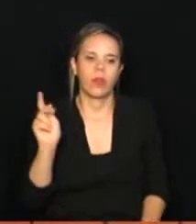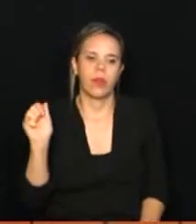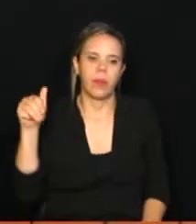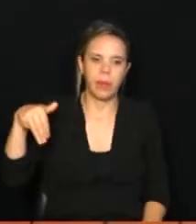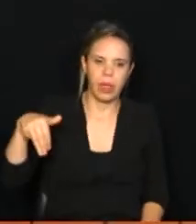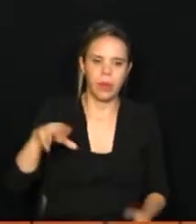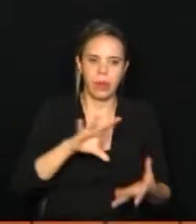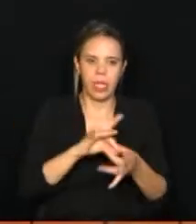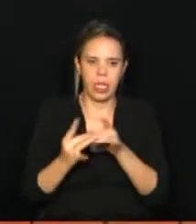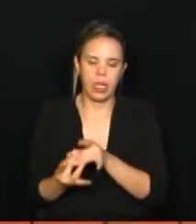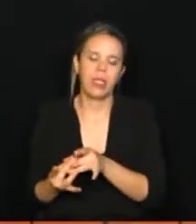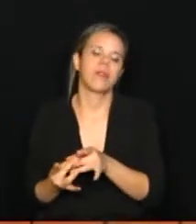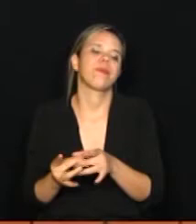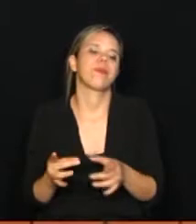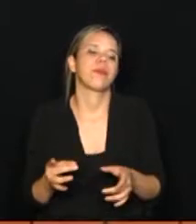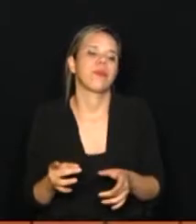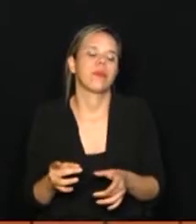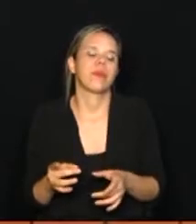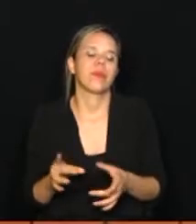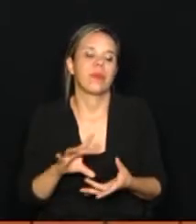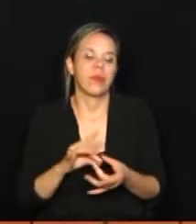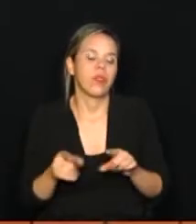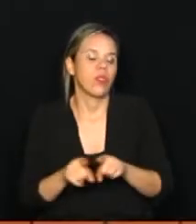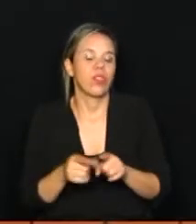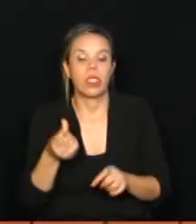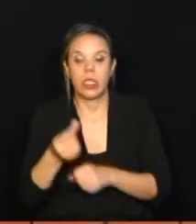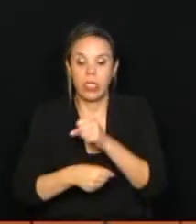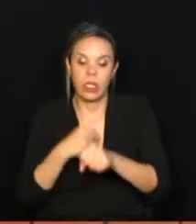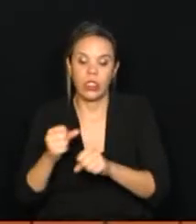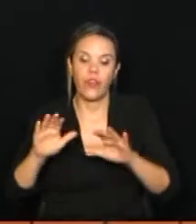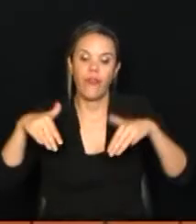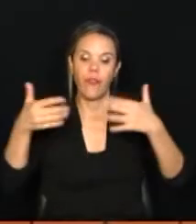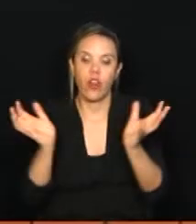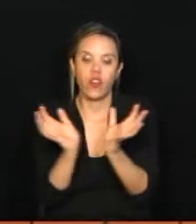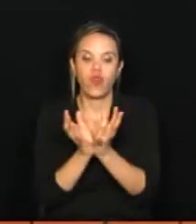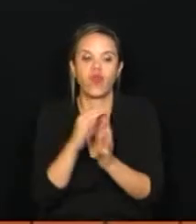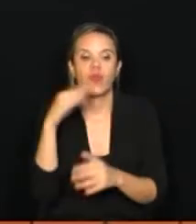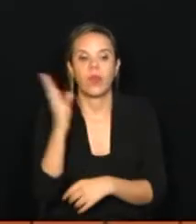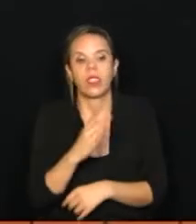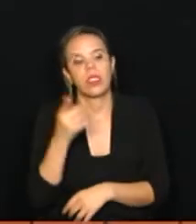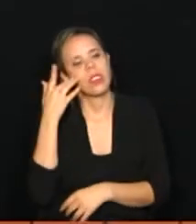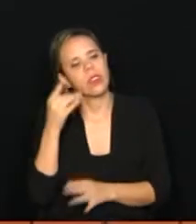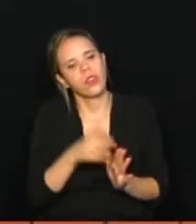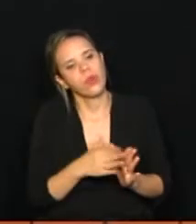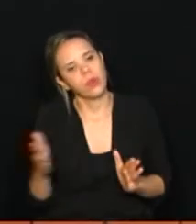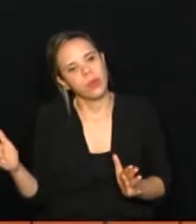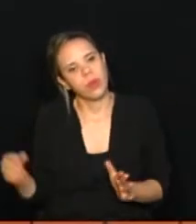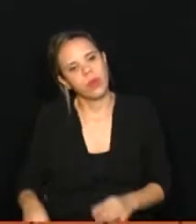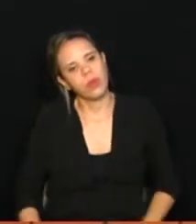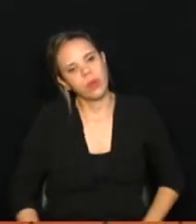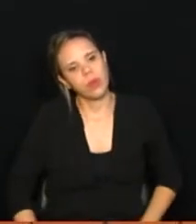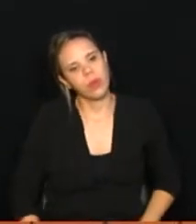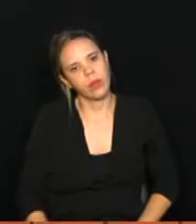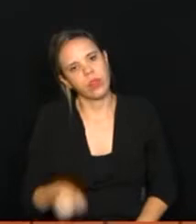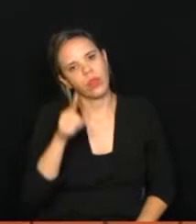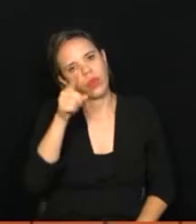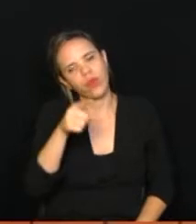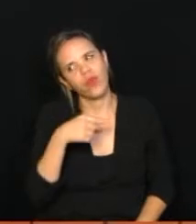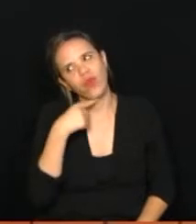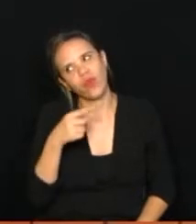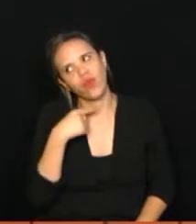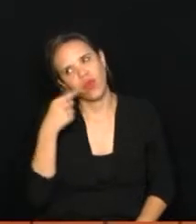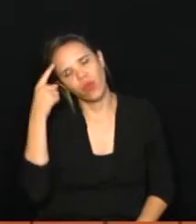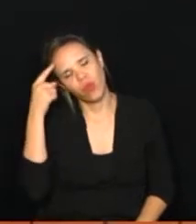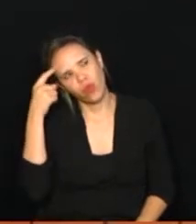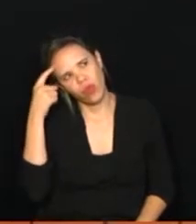Jogos Olímpicos e aí você fica 6 anos fora da seleção brasileira. Nesse período, você se questionou,